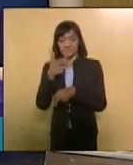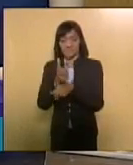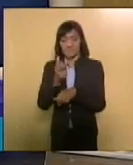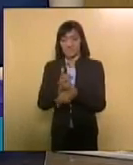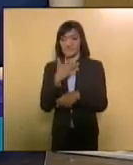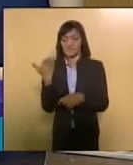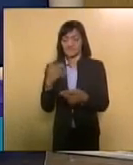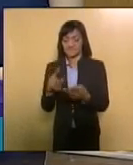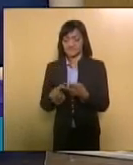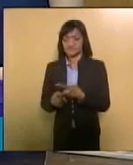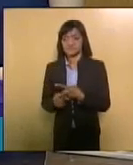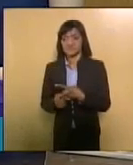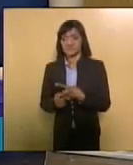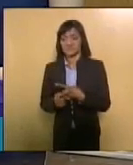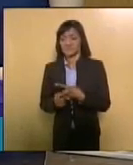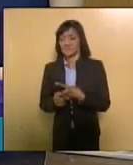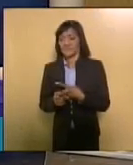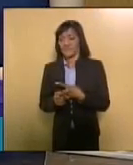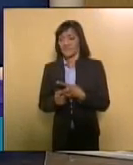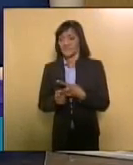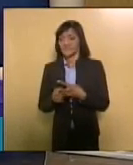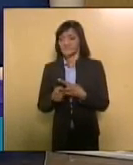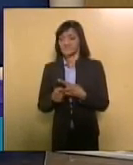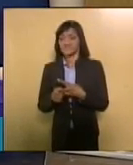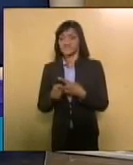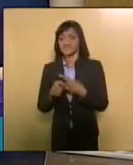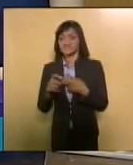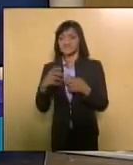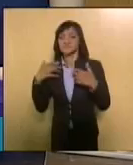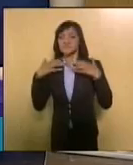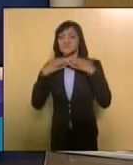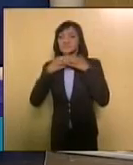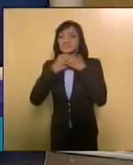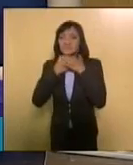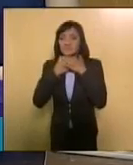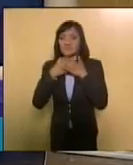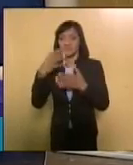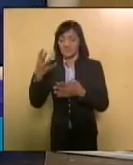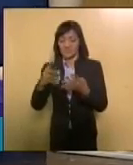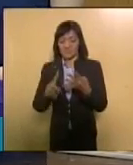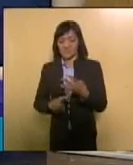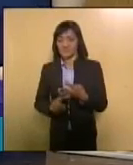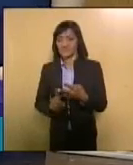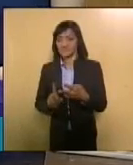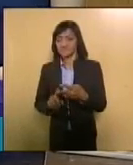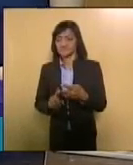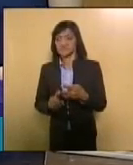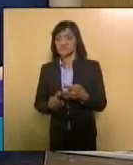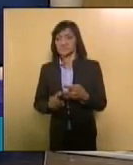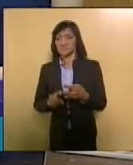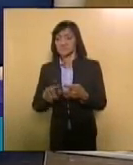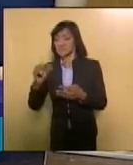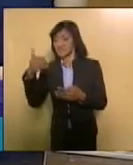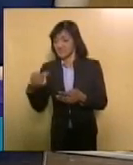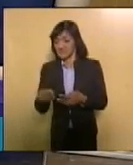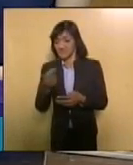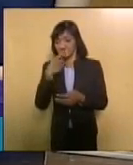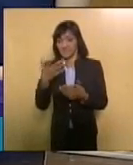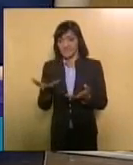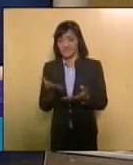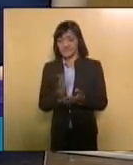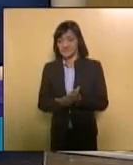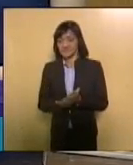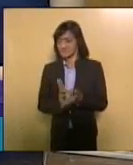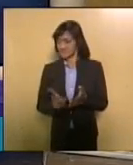eh envenenamento e enforcamento quatro instrumentos contantes 10 e por a E por aí